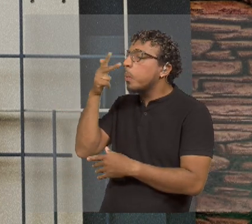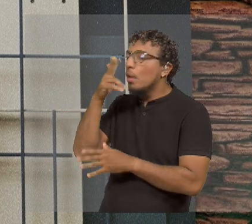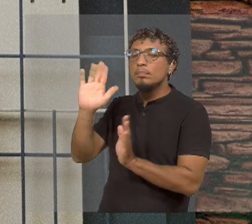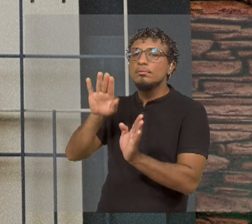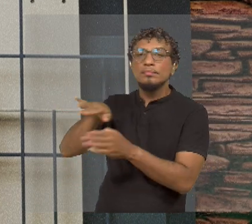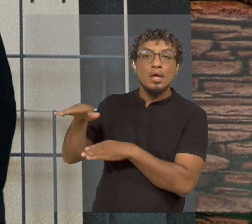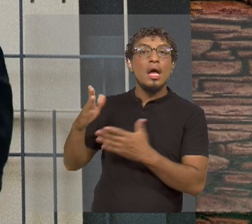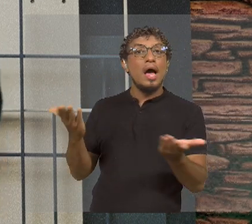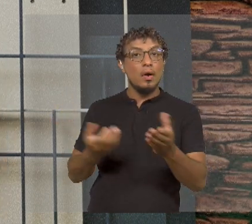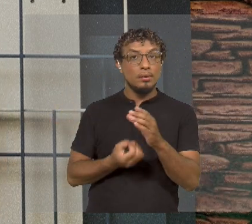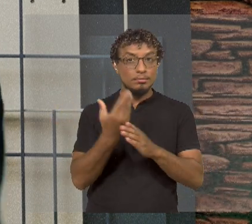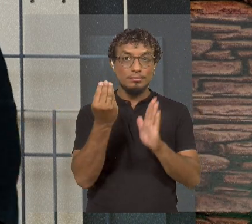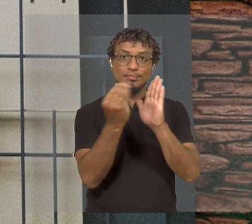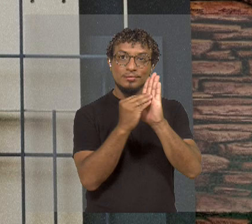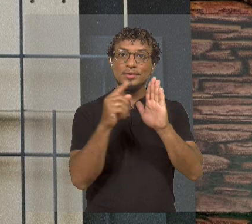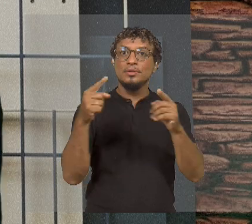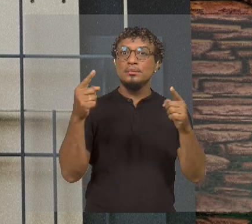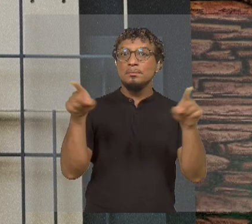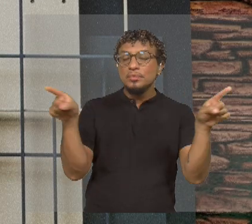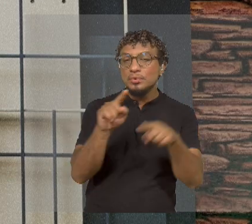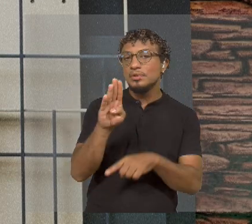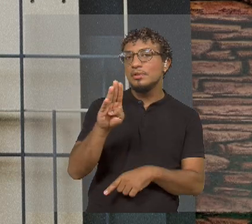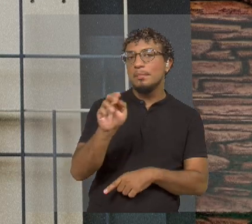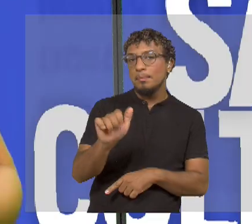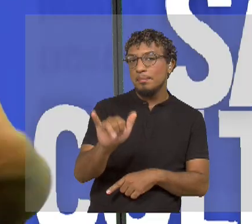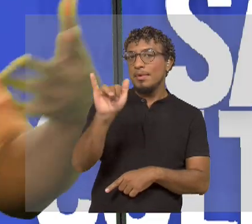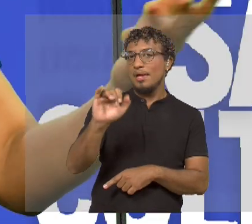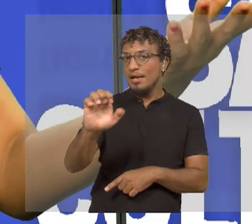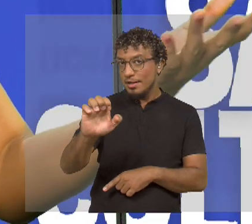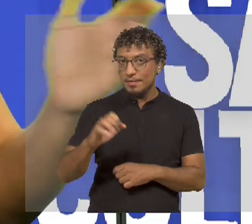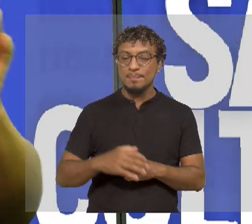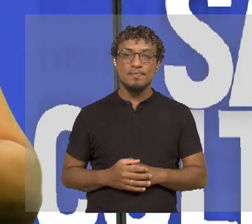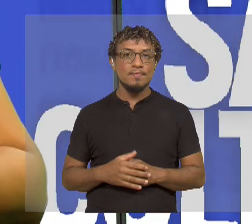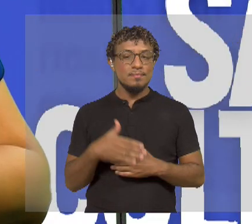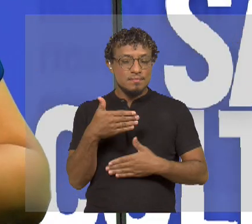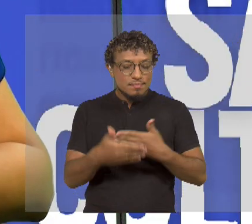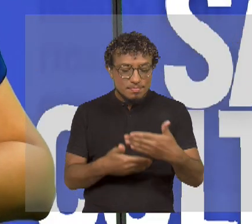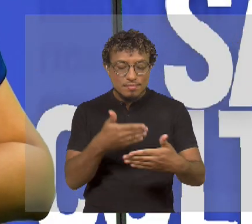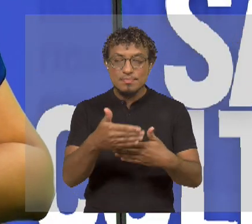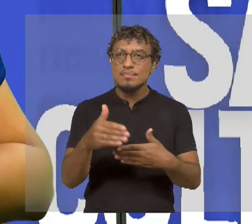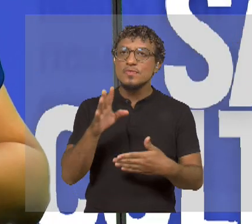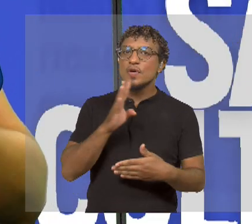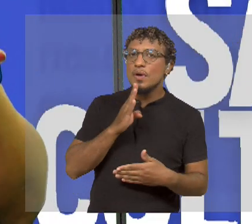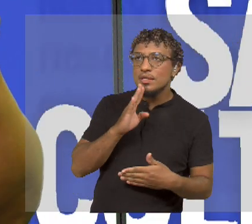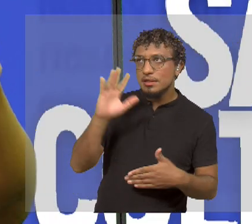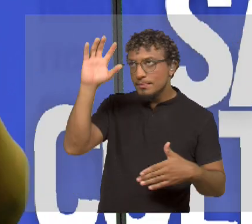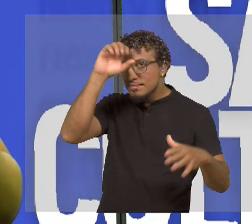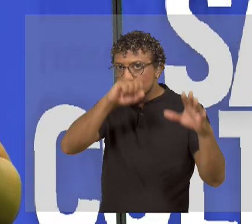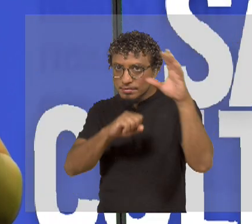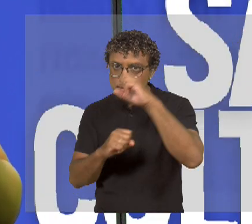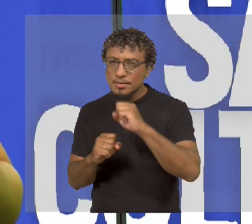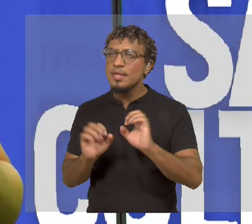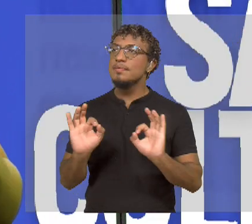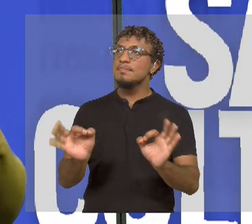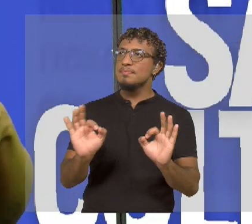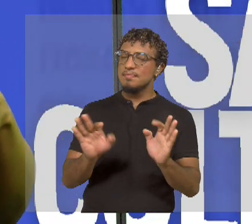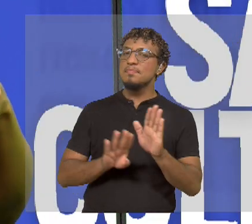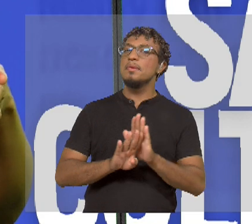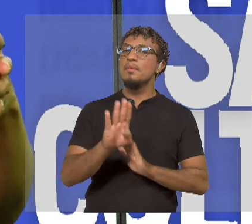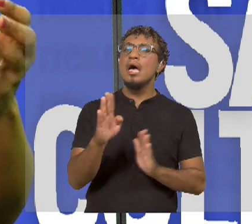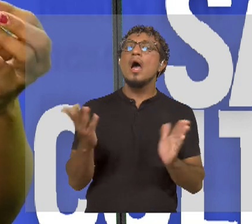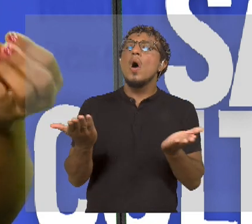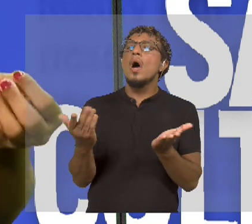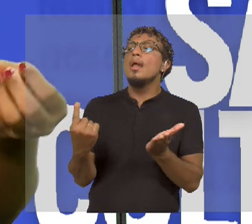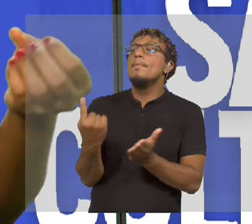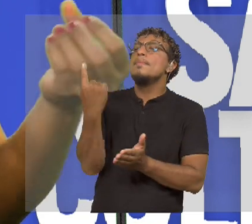teve Bye, né? E tô sempre em processo de conhecer e me inteirar. Sempre avançando. Luca, agora falando um pouquinho sobre essa primeira turma, o